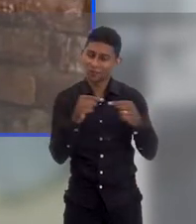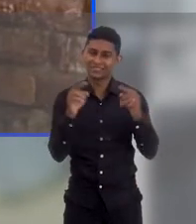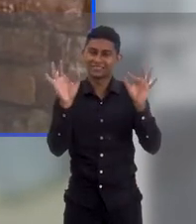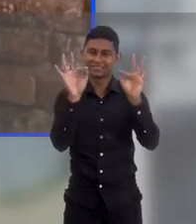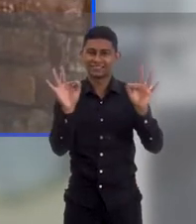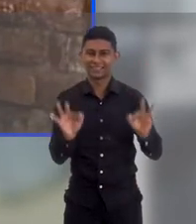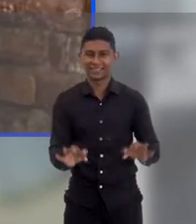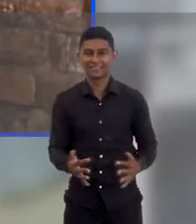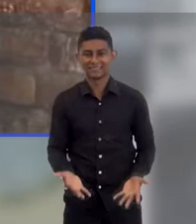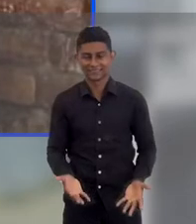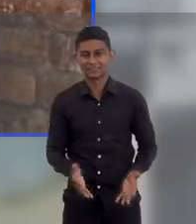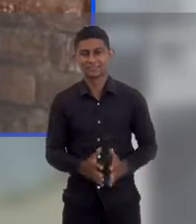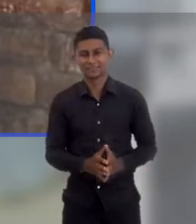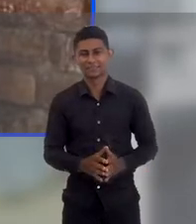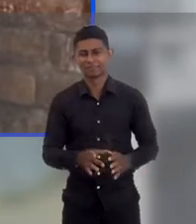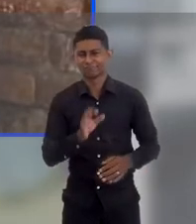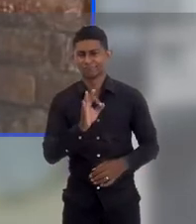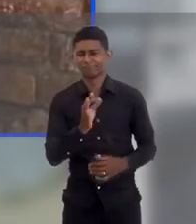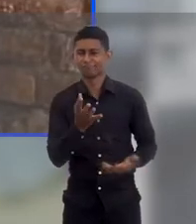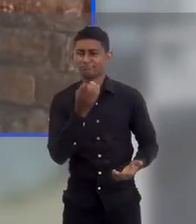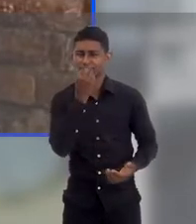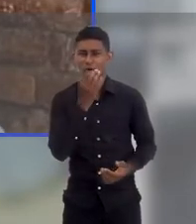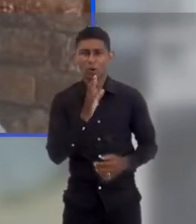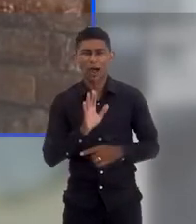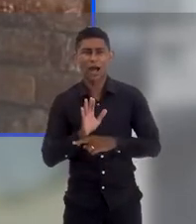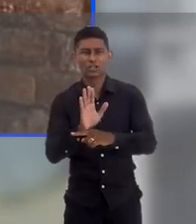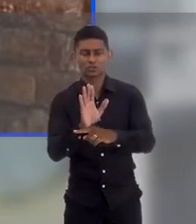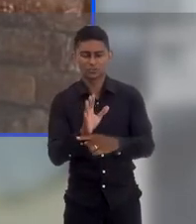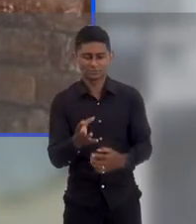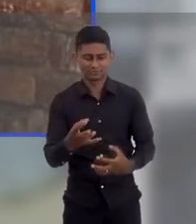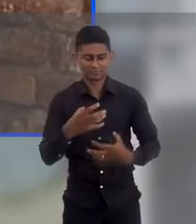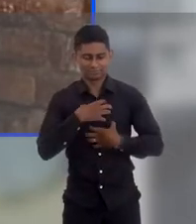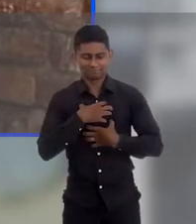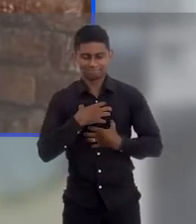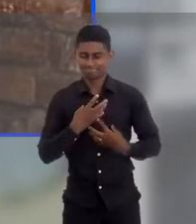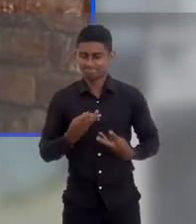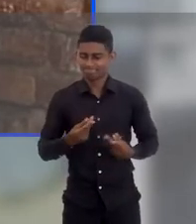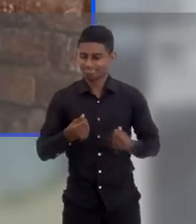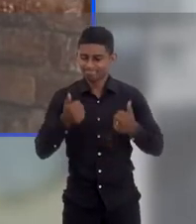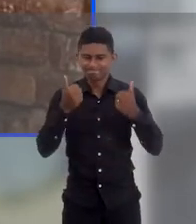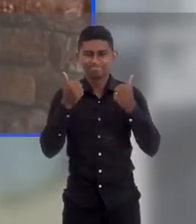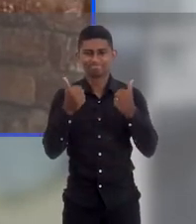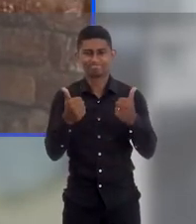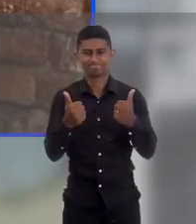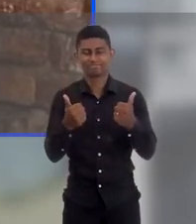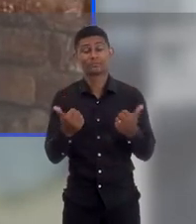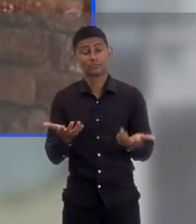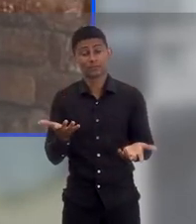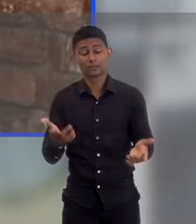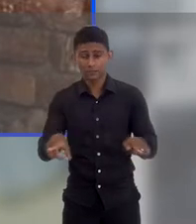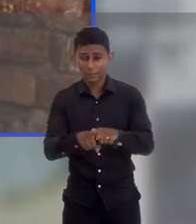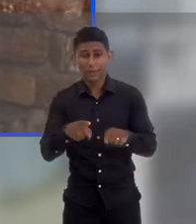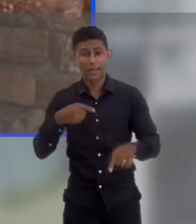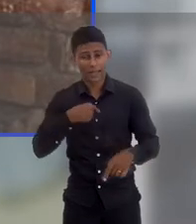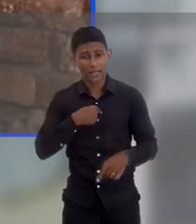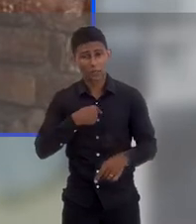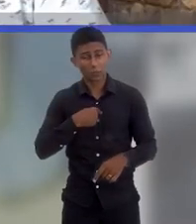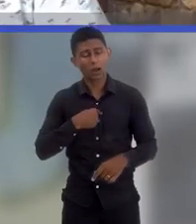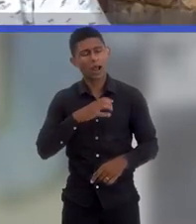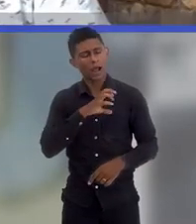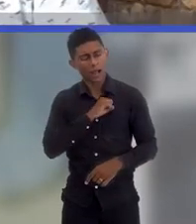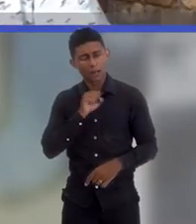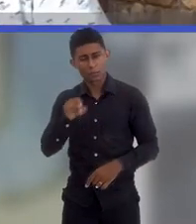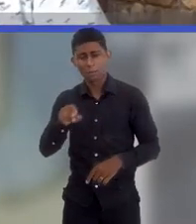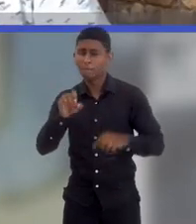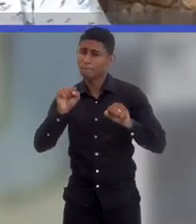a felicidade, trabalhar com o que você ama e tal, é uma conquista, né? Então, sim, eu sou um cara movido à paixão e pode ser que